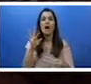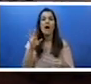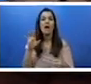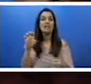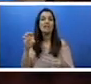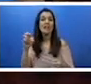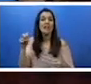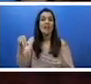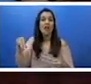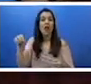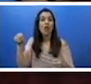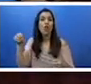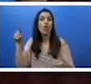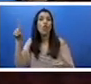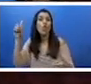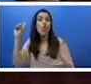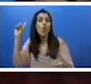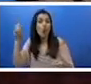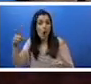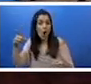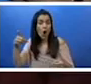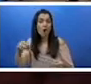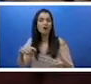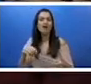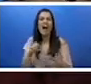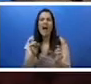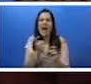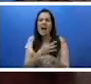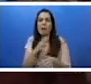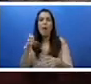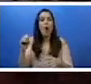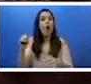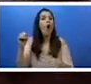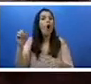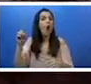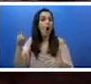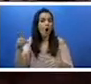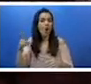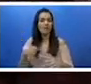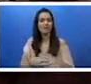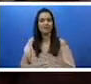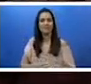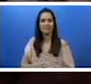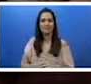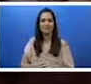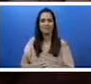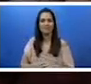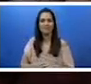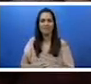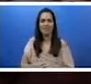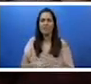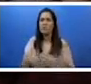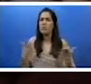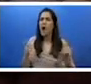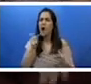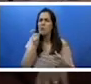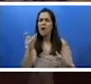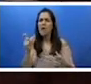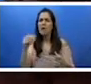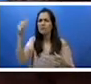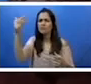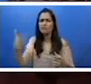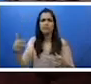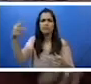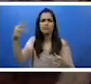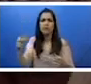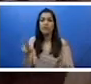Trenó. Muito bem, é o que termina com O. Trenó. E qual é a palavra que não faz parte de trem e trenó? Não